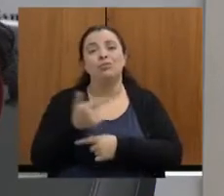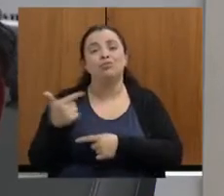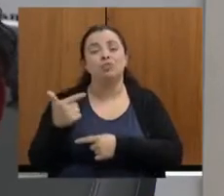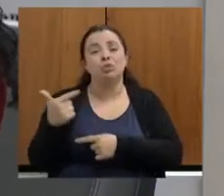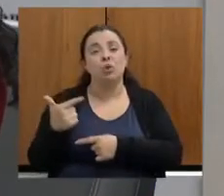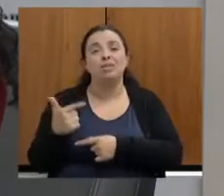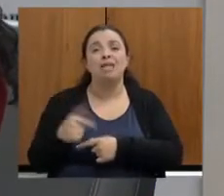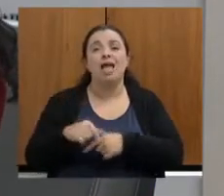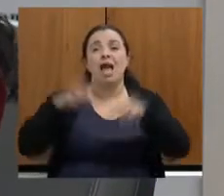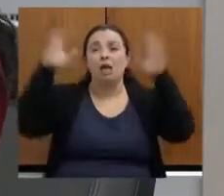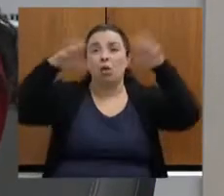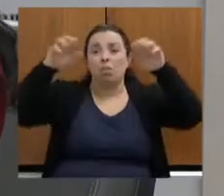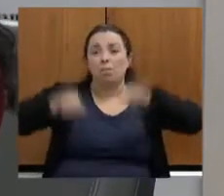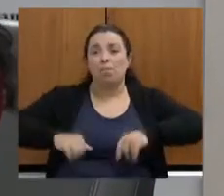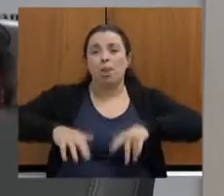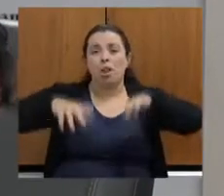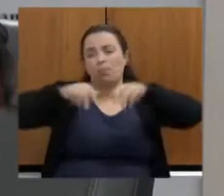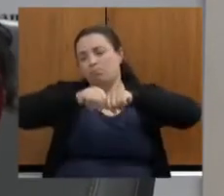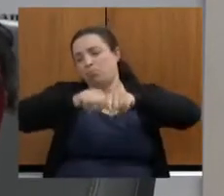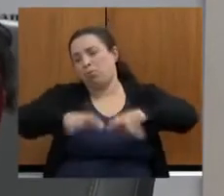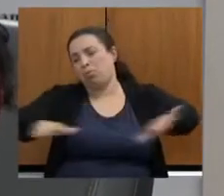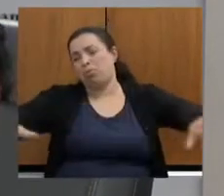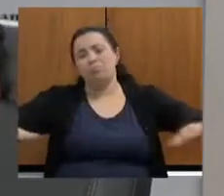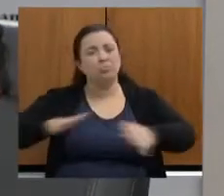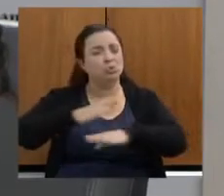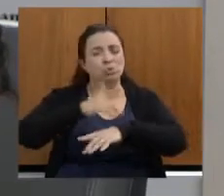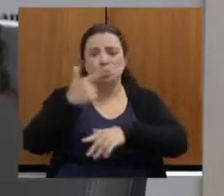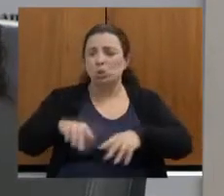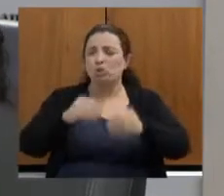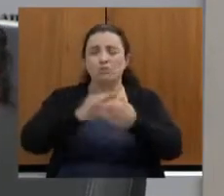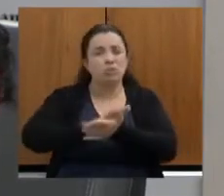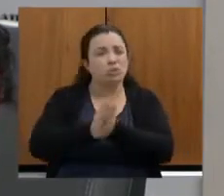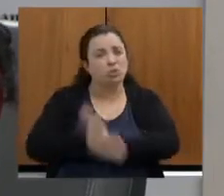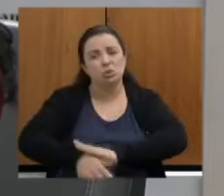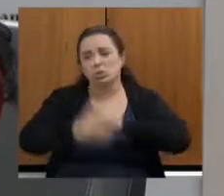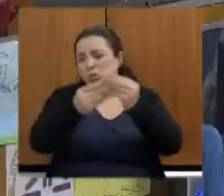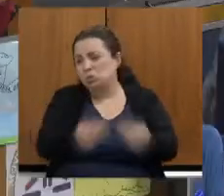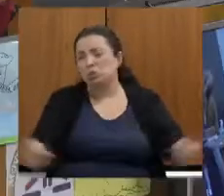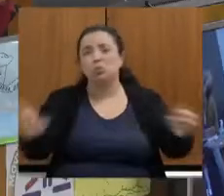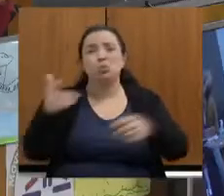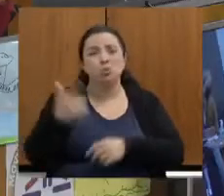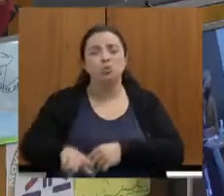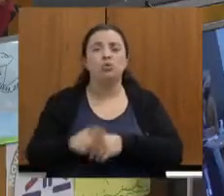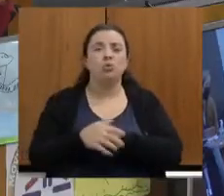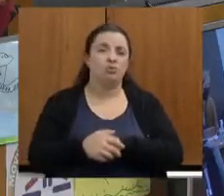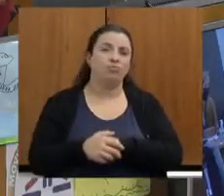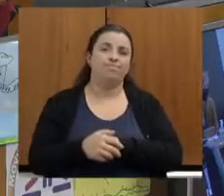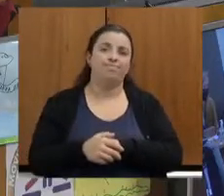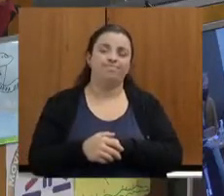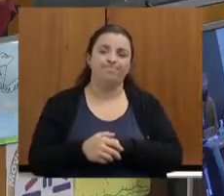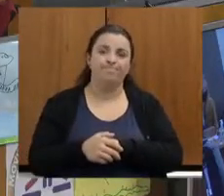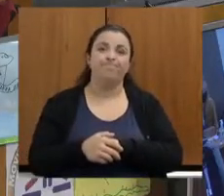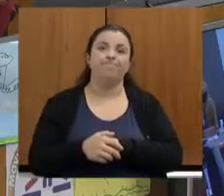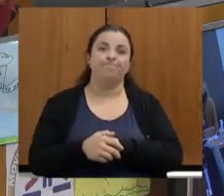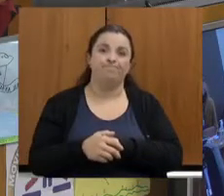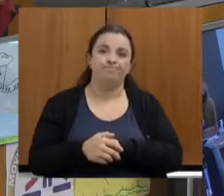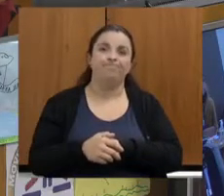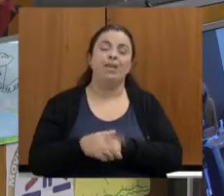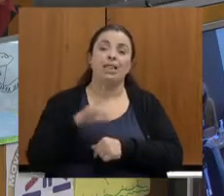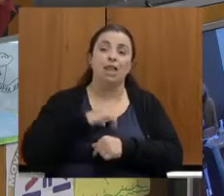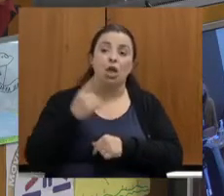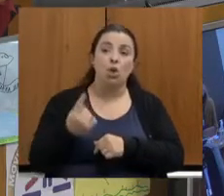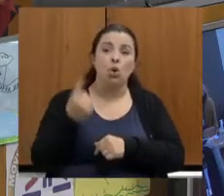de nada e tô perdendo o criação tá morrendo assim desembolado só não perdi tudo ainda porque tem uma silagem que não é o